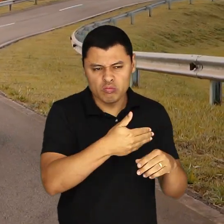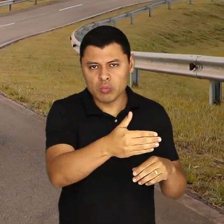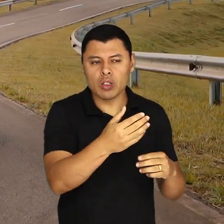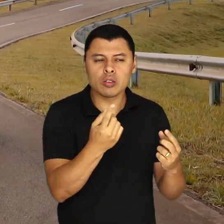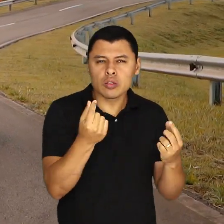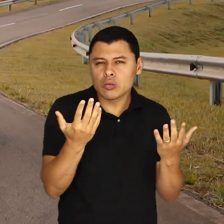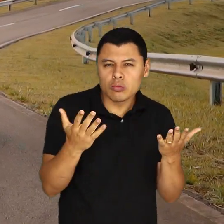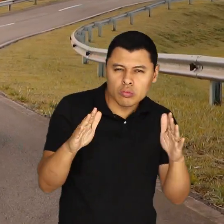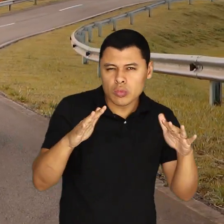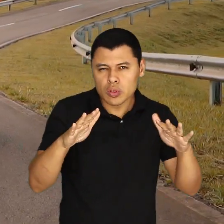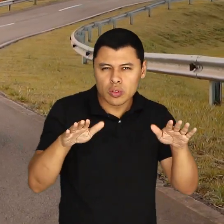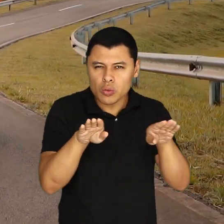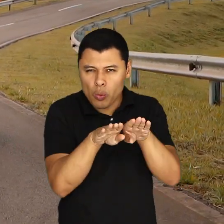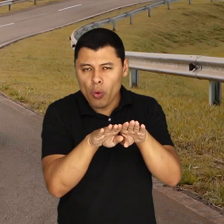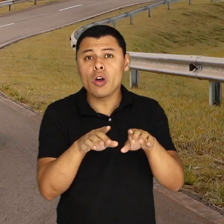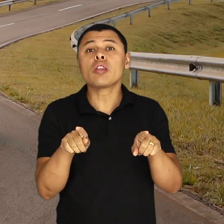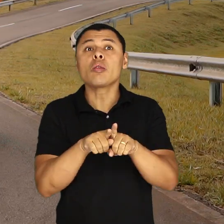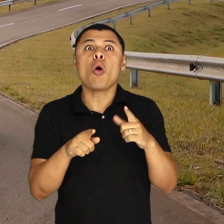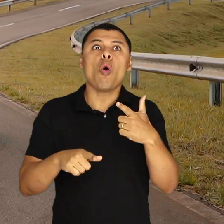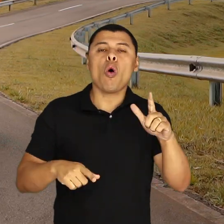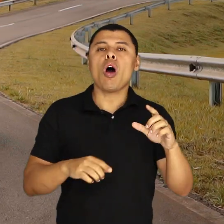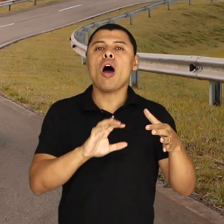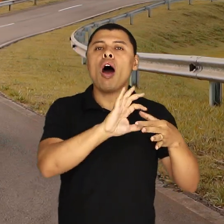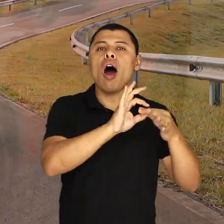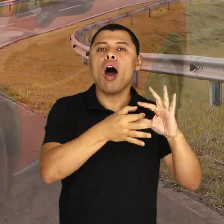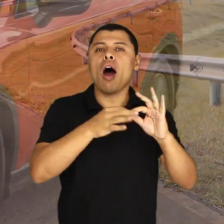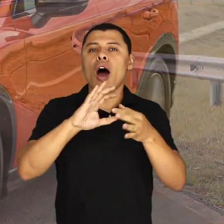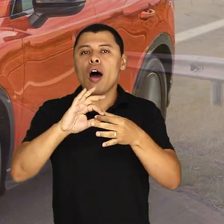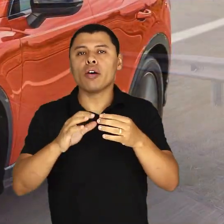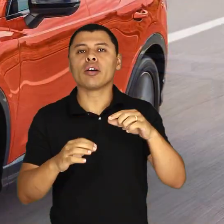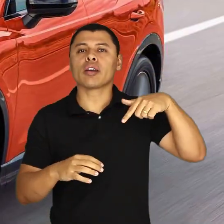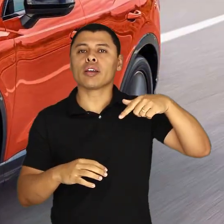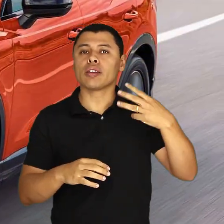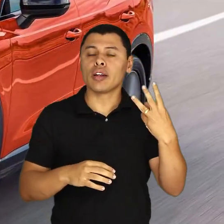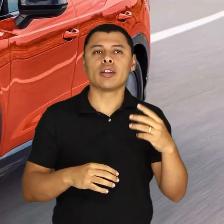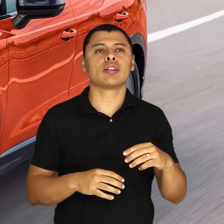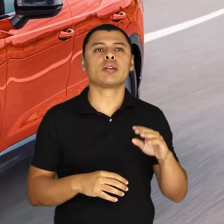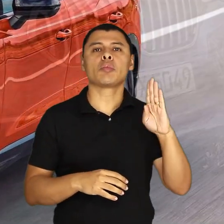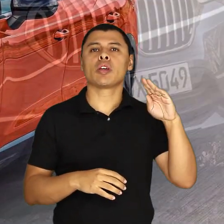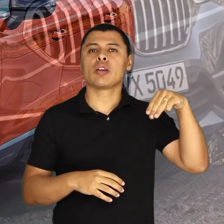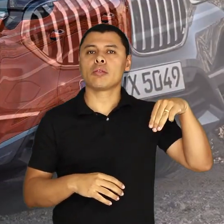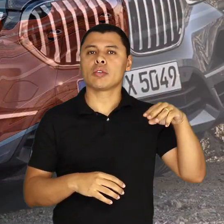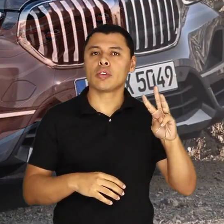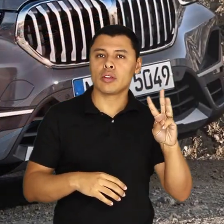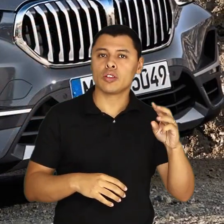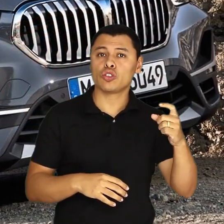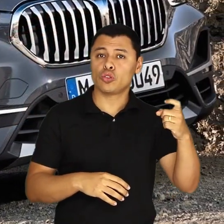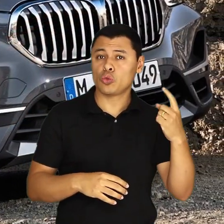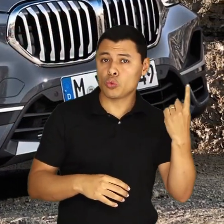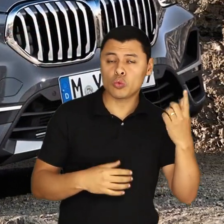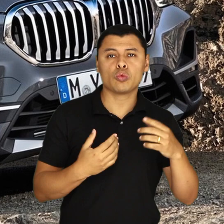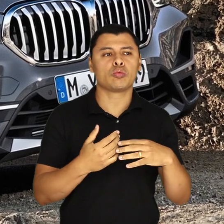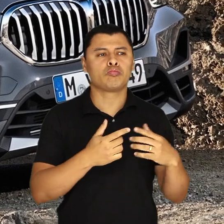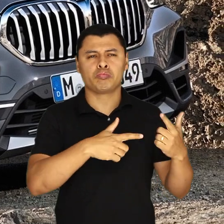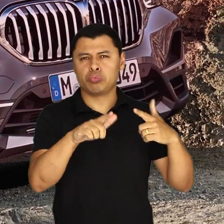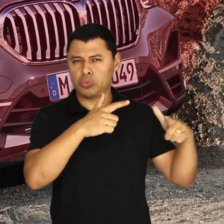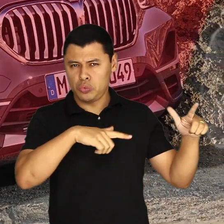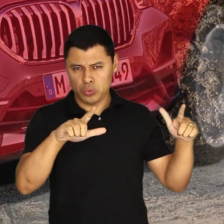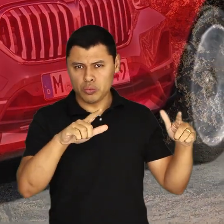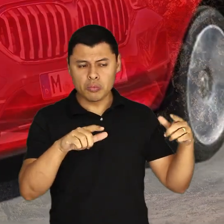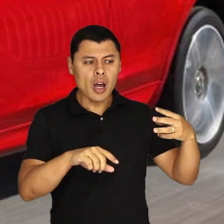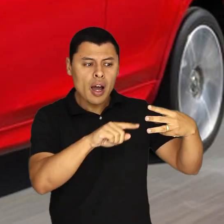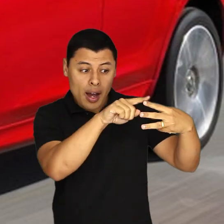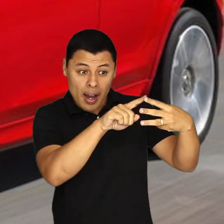né? E as marcas premium, né? Como por exemplo o Audi Q3, o BMW X1, mesmo o Land Rover